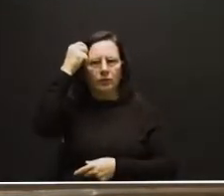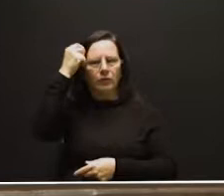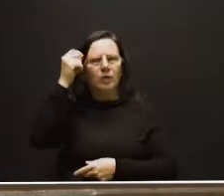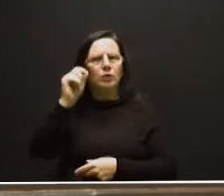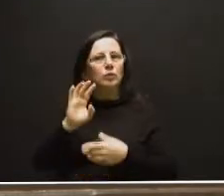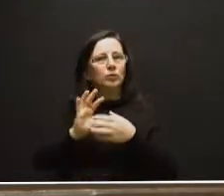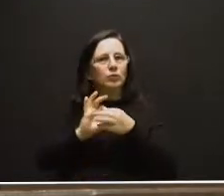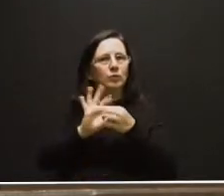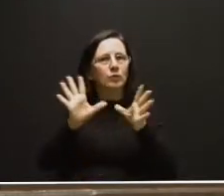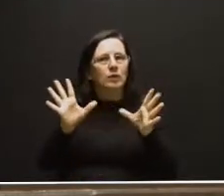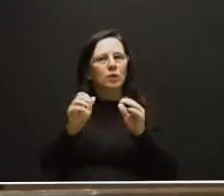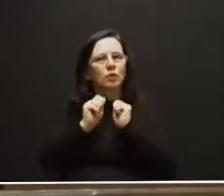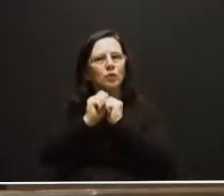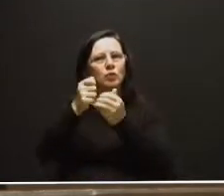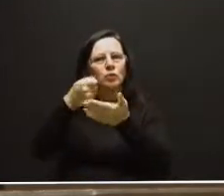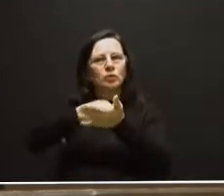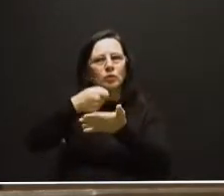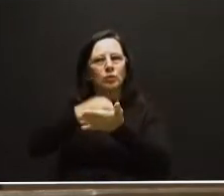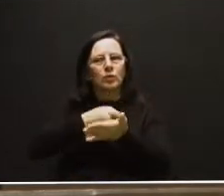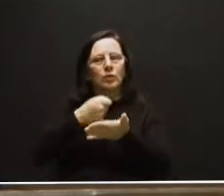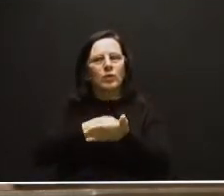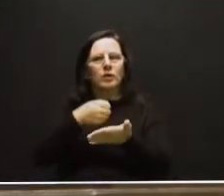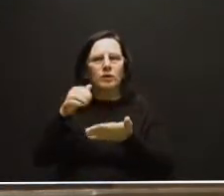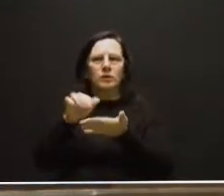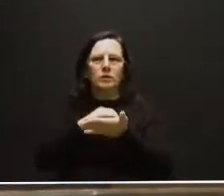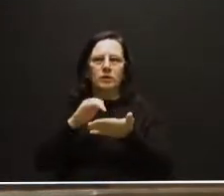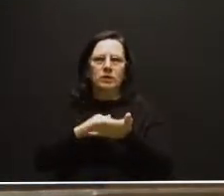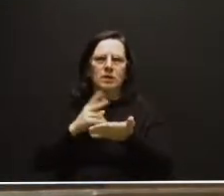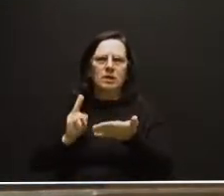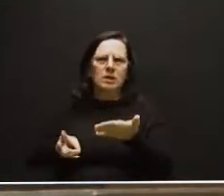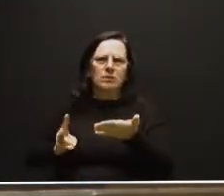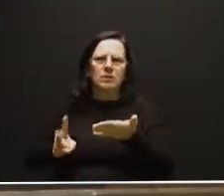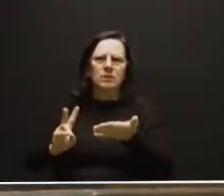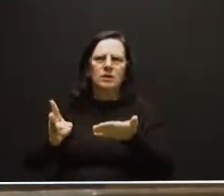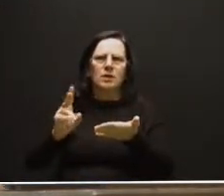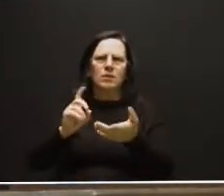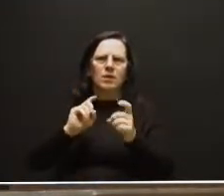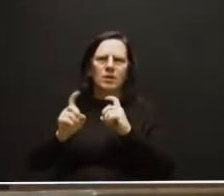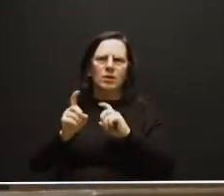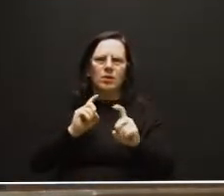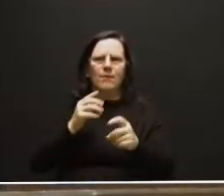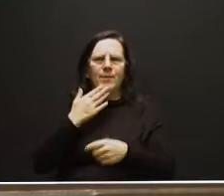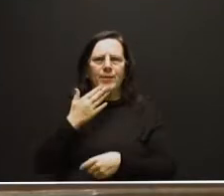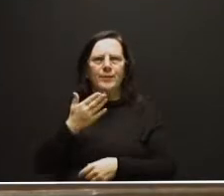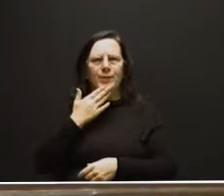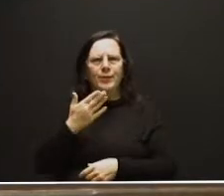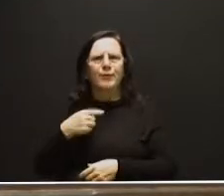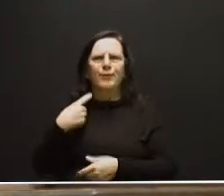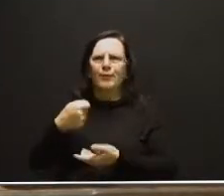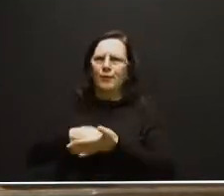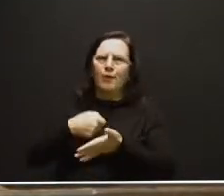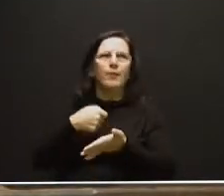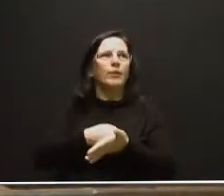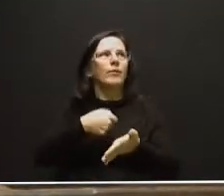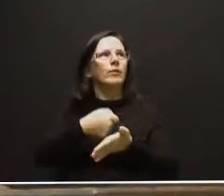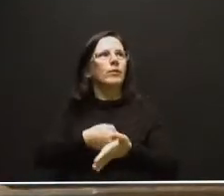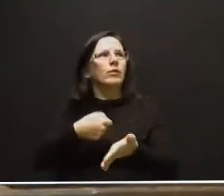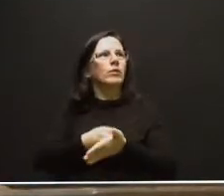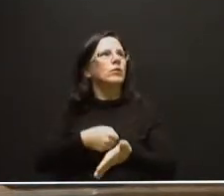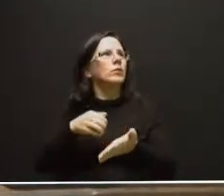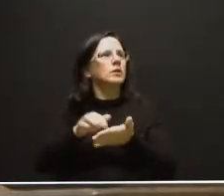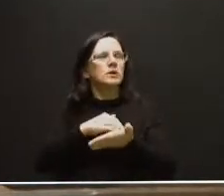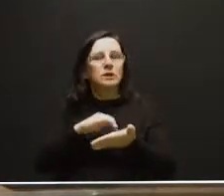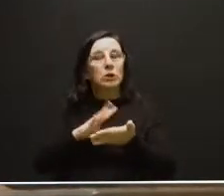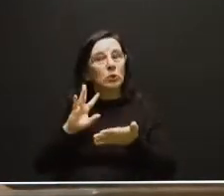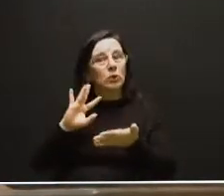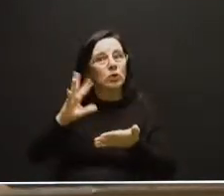de estar cobrando os secretários todas as reuniões e isso ele sempre pede olha nos cobre me cobre cobre o secretário